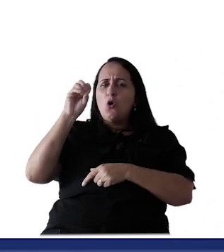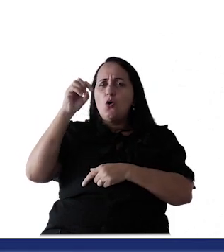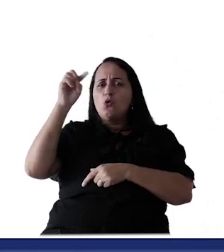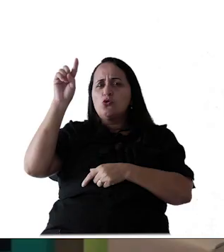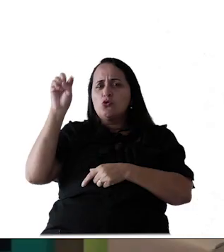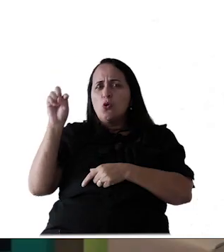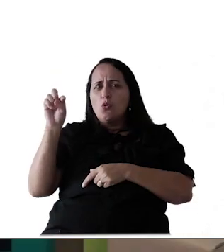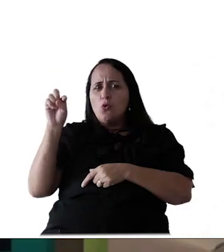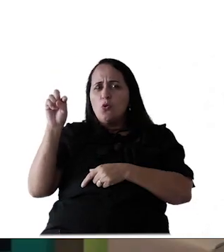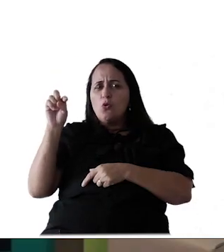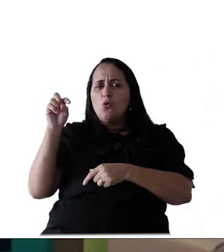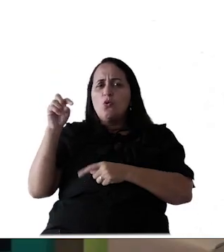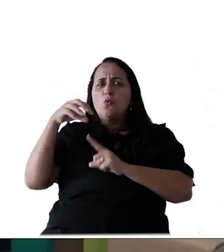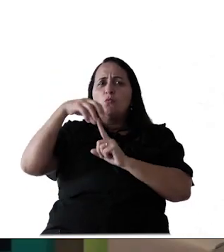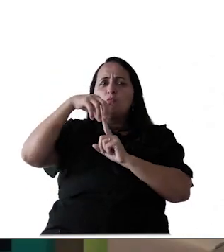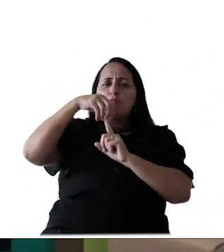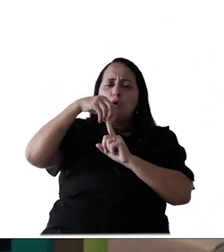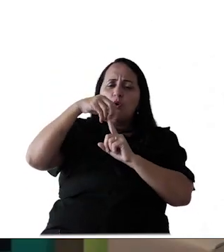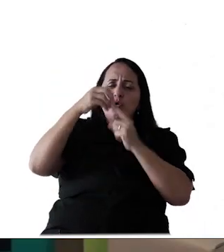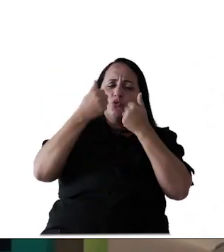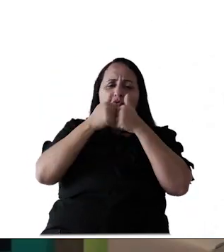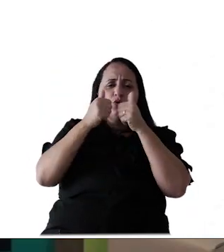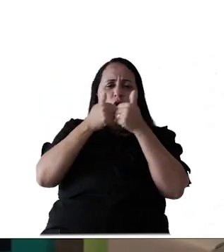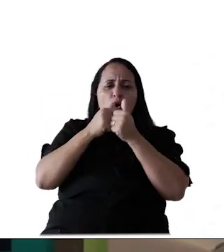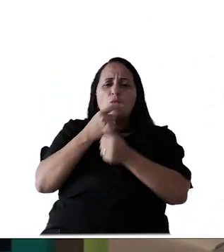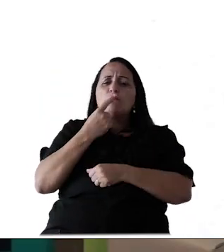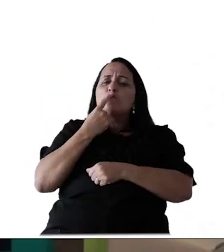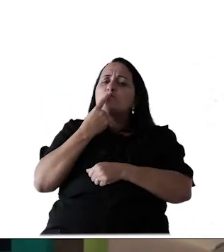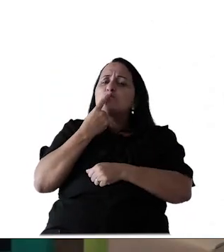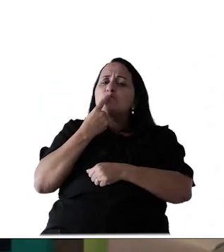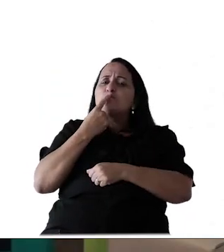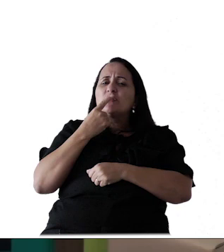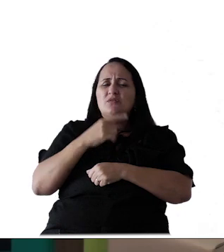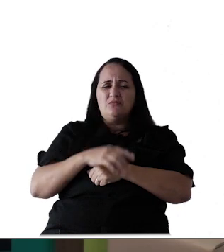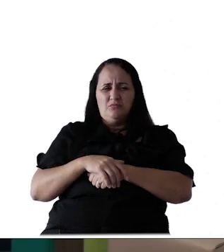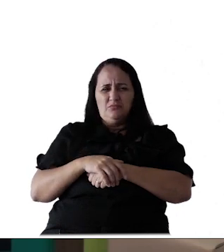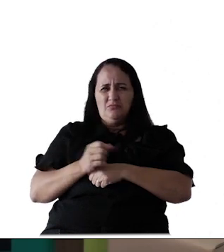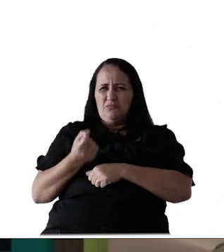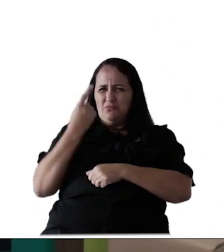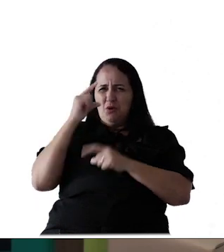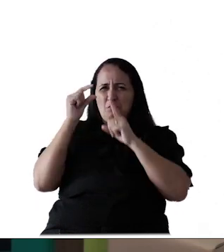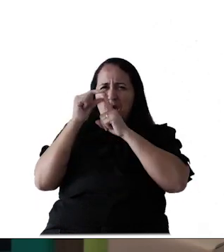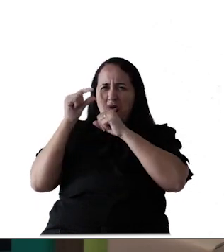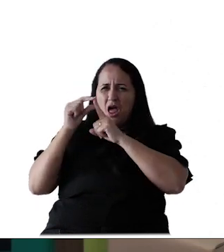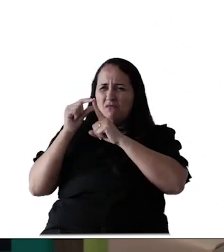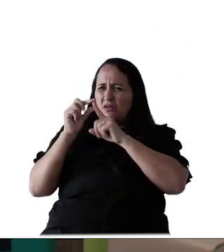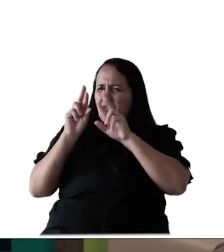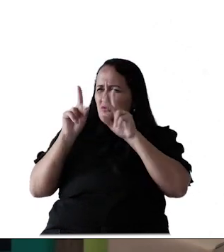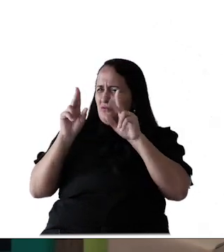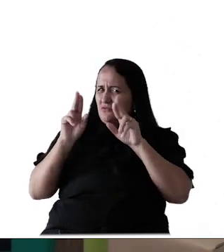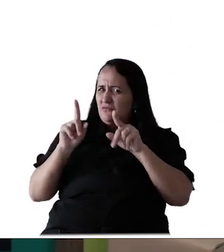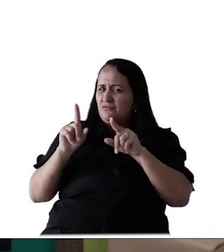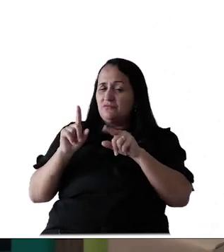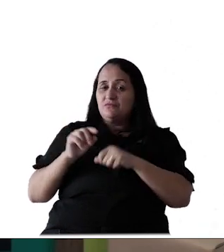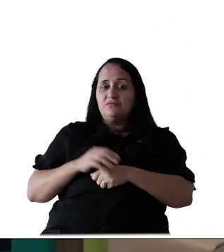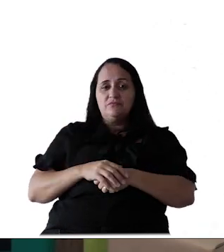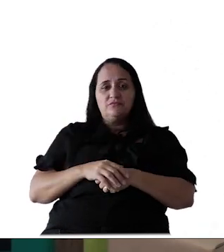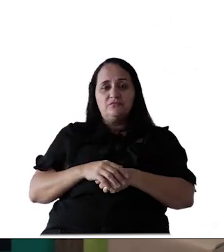pertinho? Pois bem, nessa tirinha nós vamos analisar